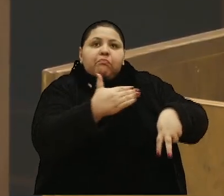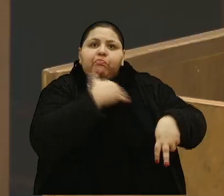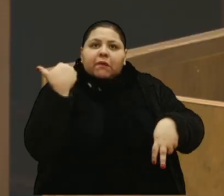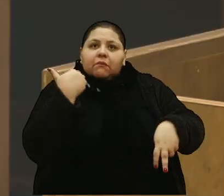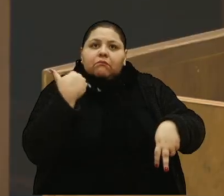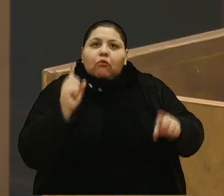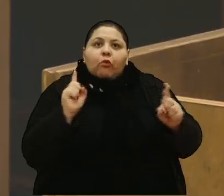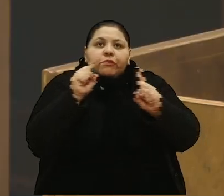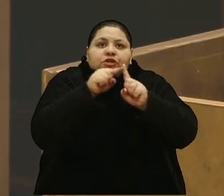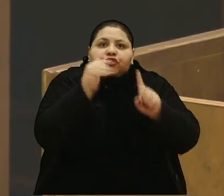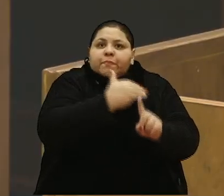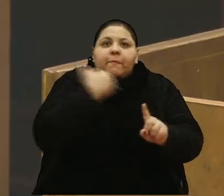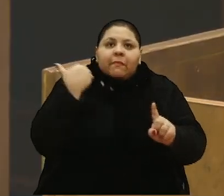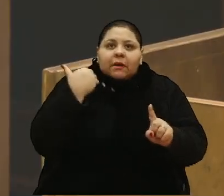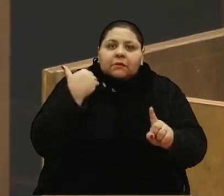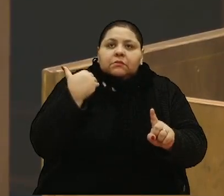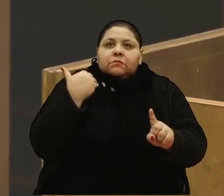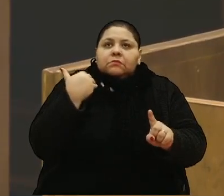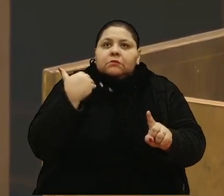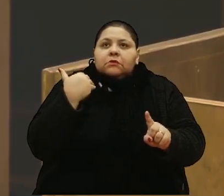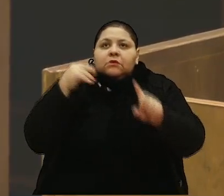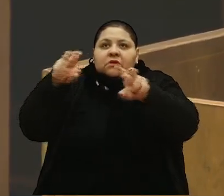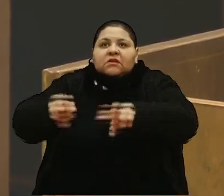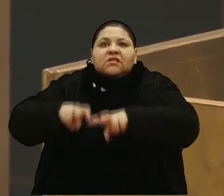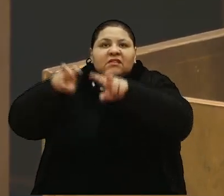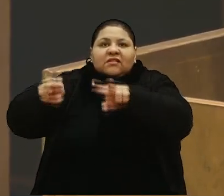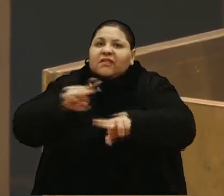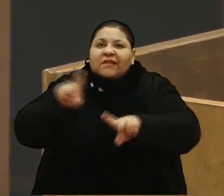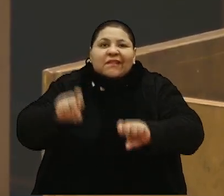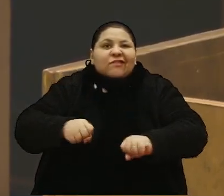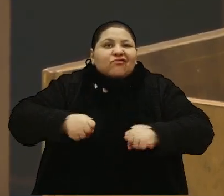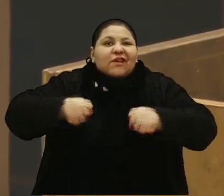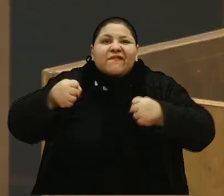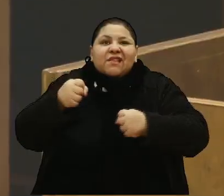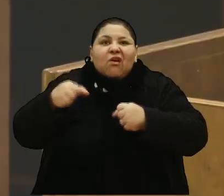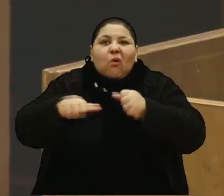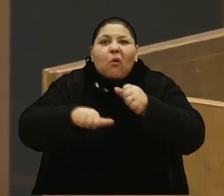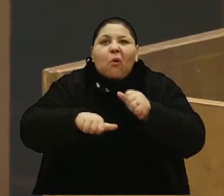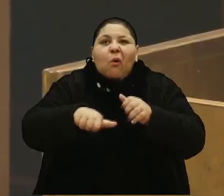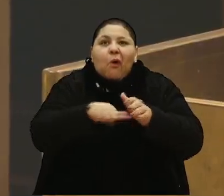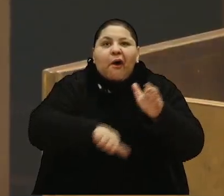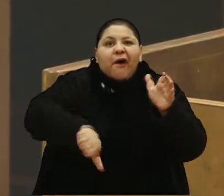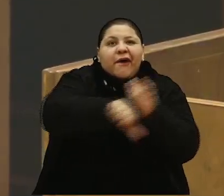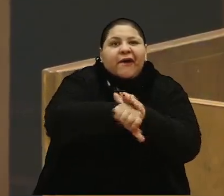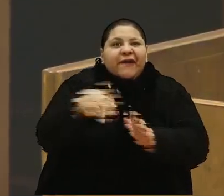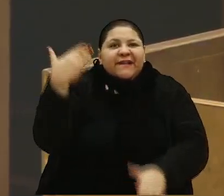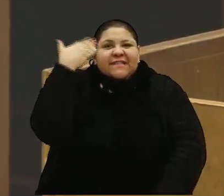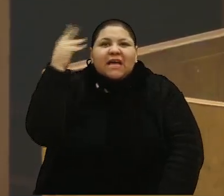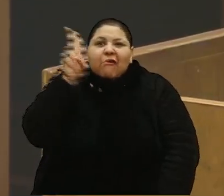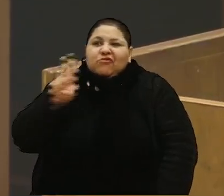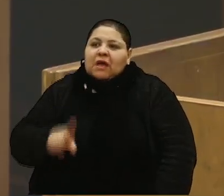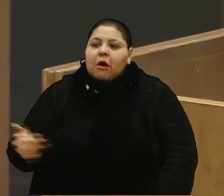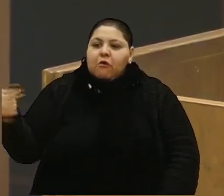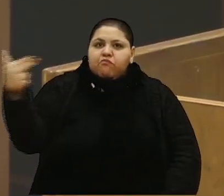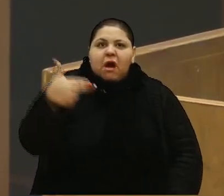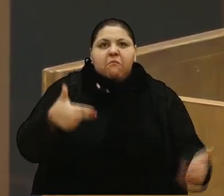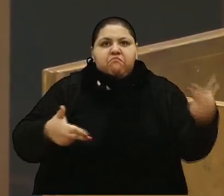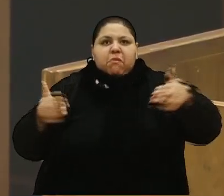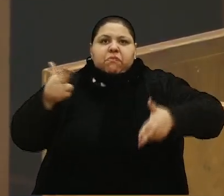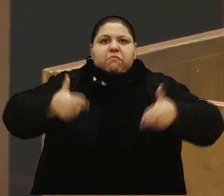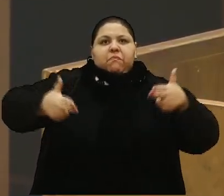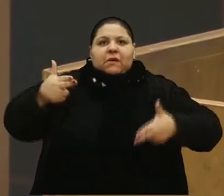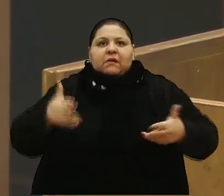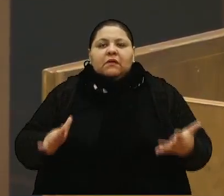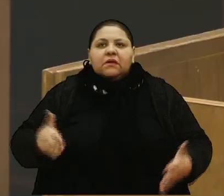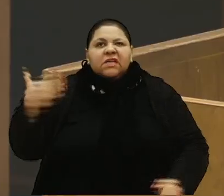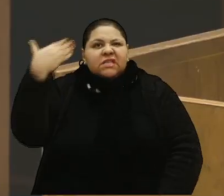vereador. Atirou para matar. Um agricultor não está enfrentando um traficante que sabe usar a metralhadora, que sabe usar o fuzil,